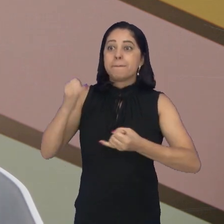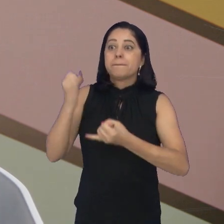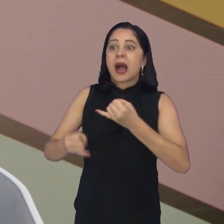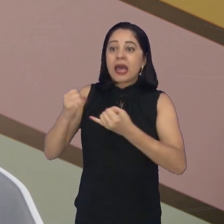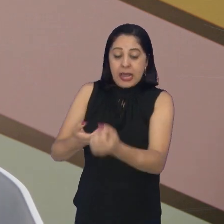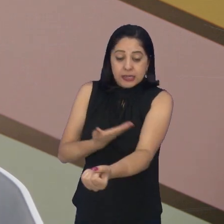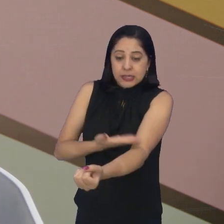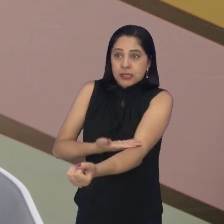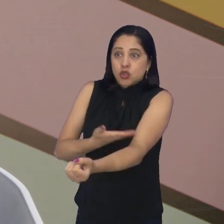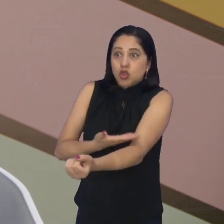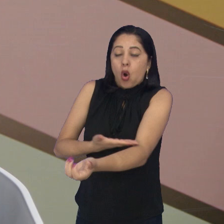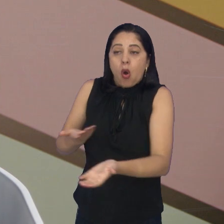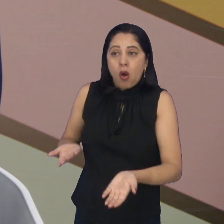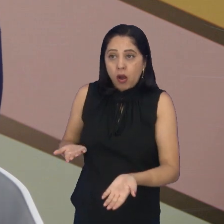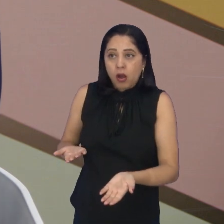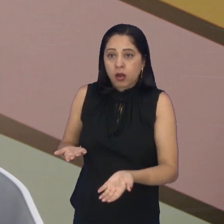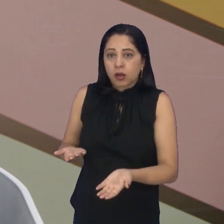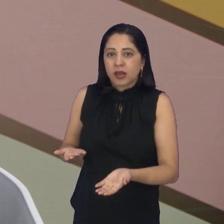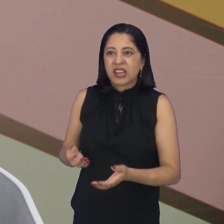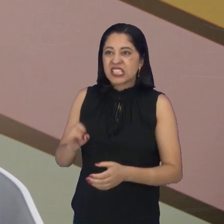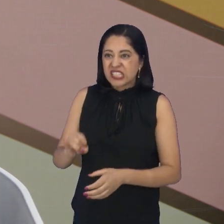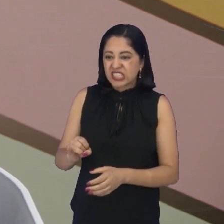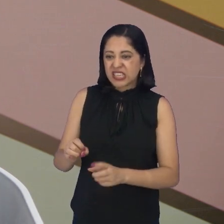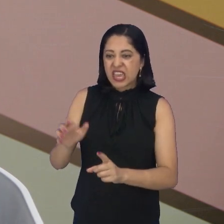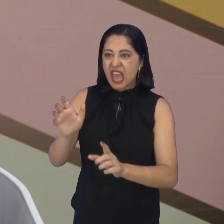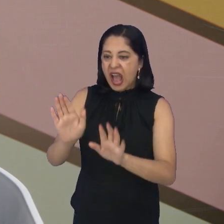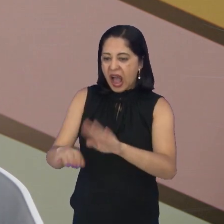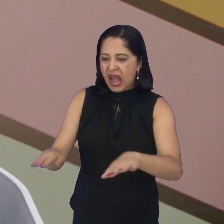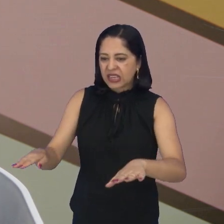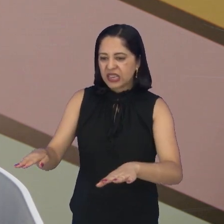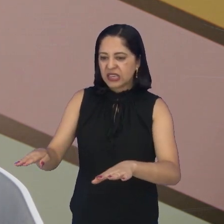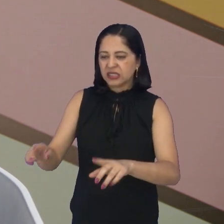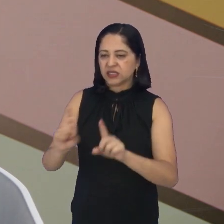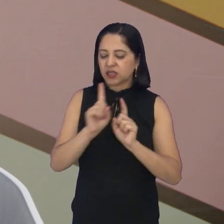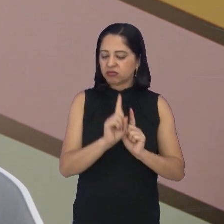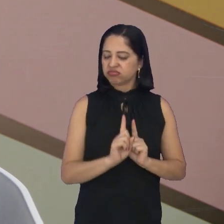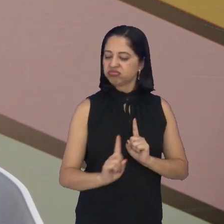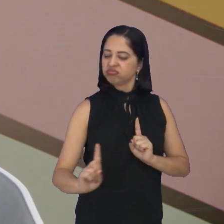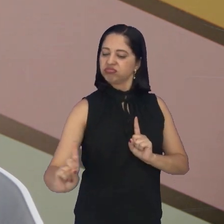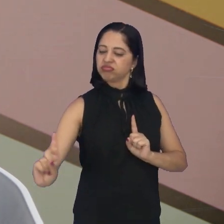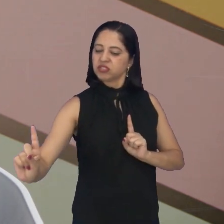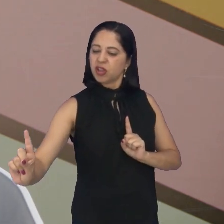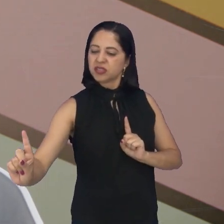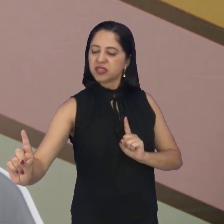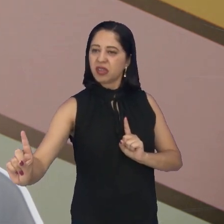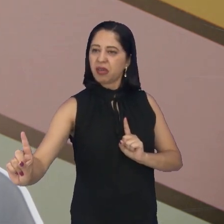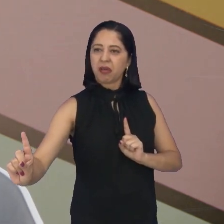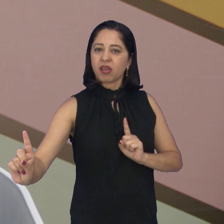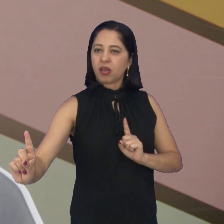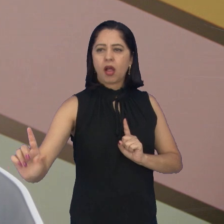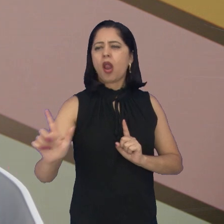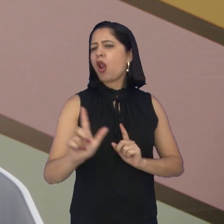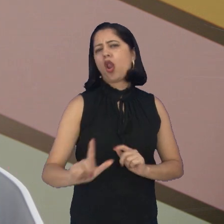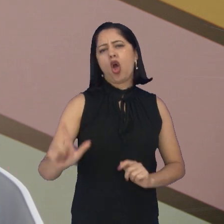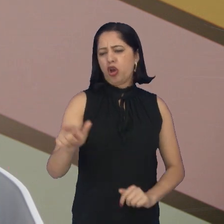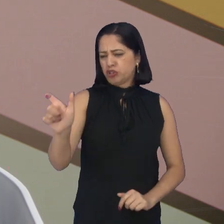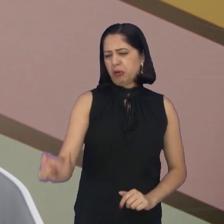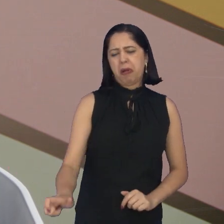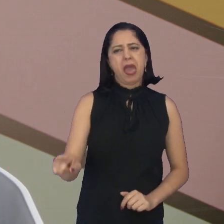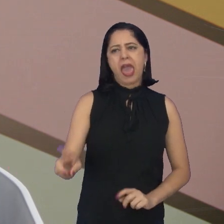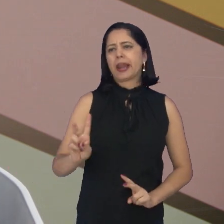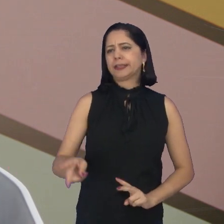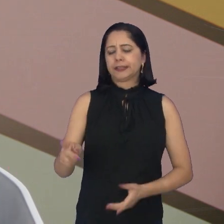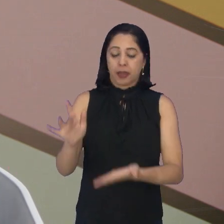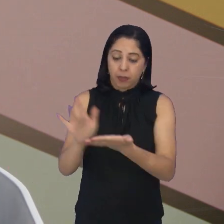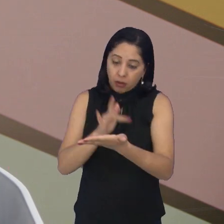tela. E se a criança não tem um acolhimento dentro de casa, uma conexão legal com os pais, essa conversa, é óbvio que ela vai ficar